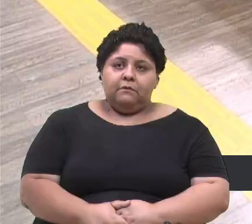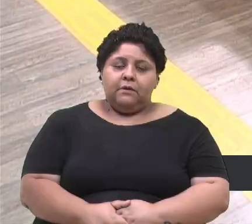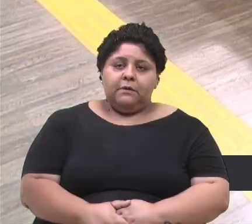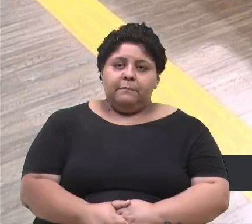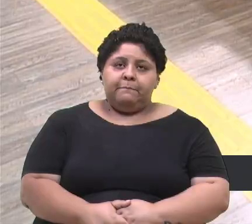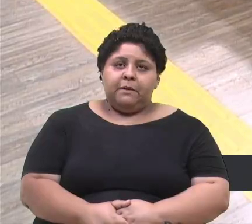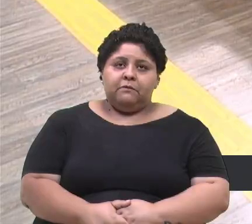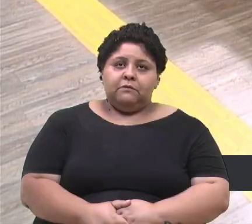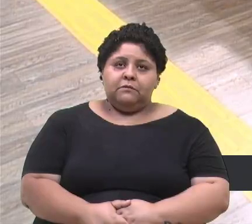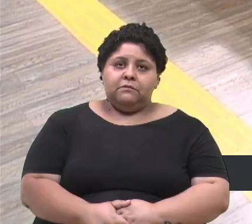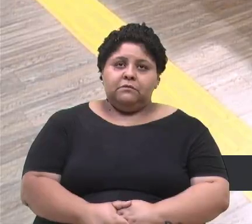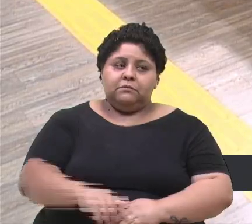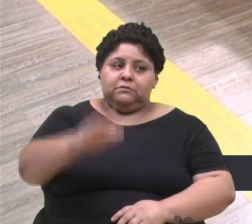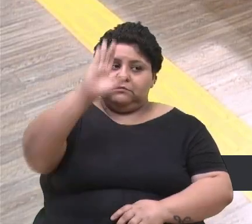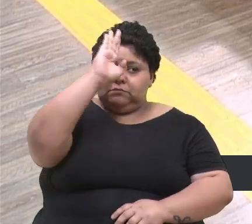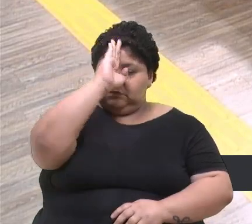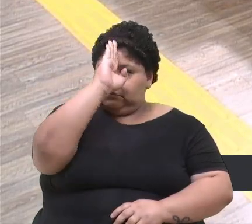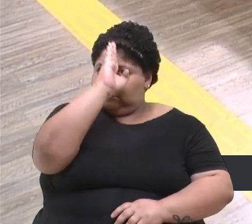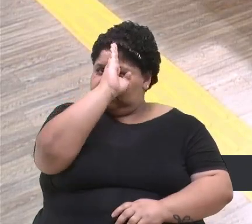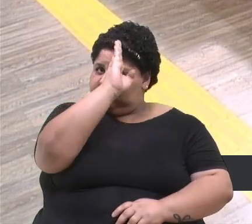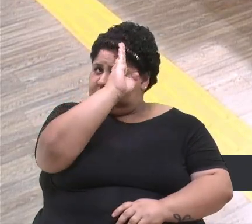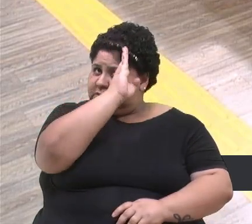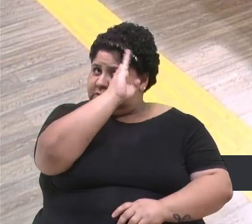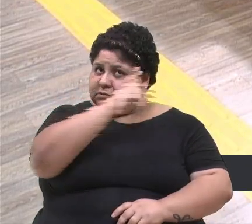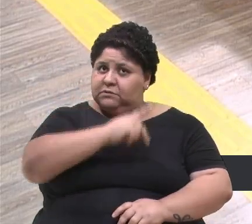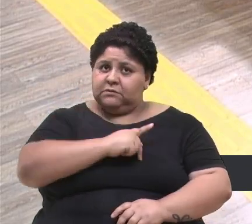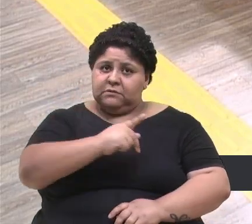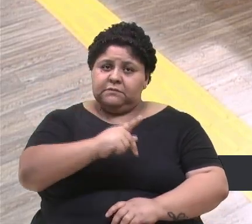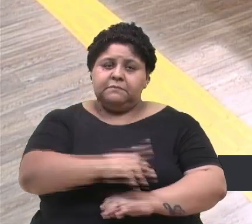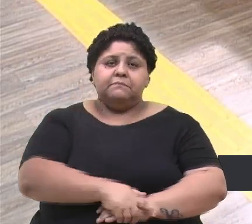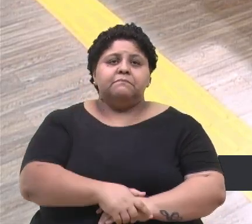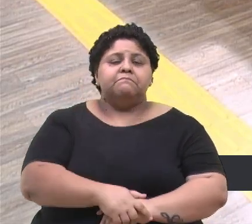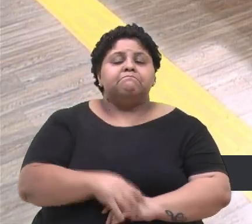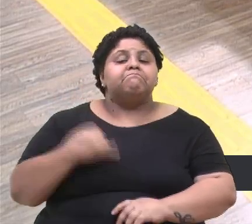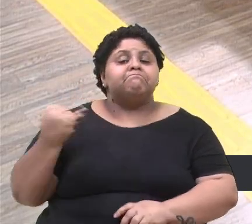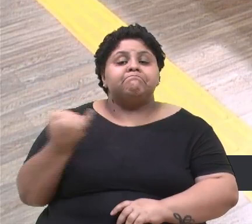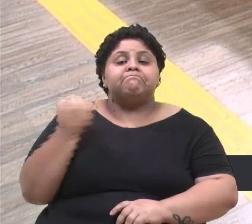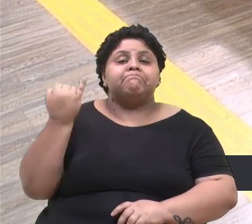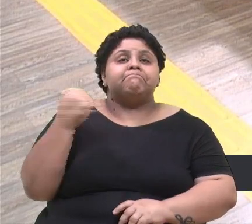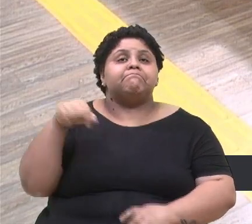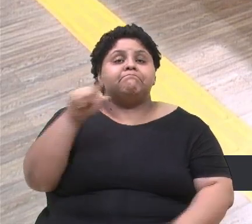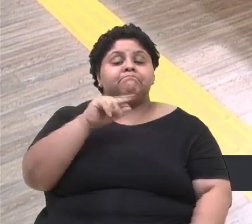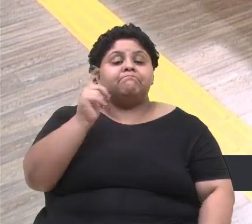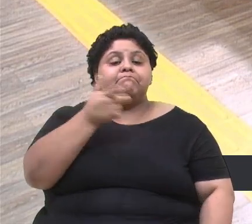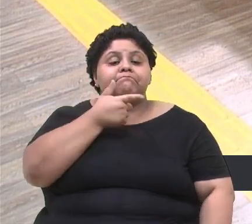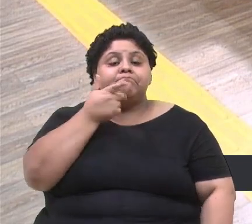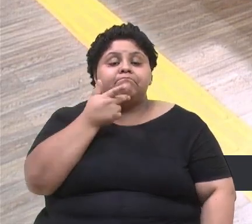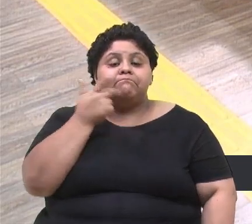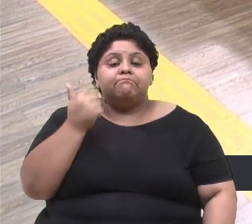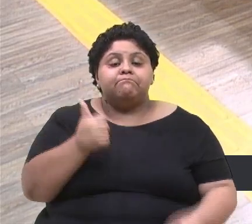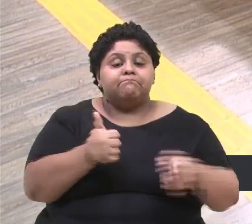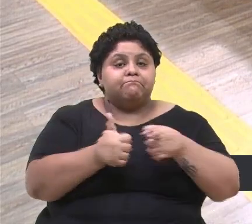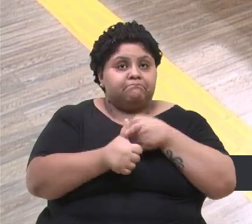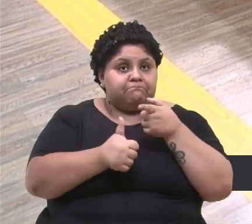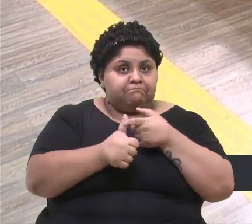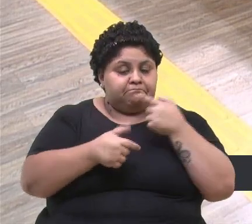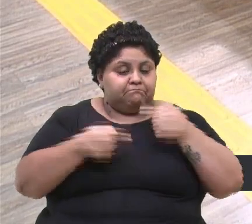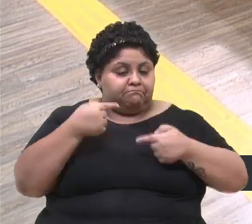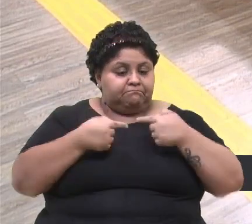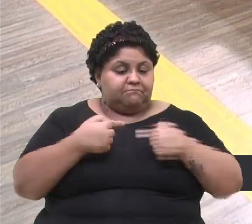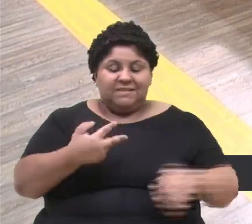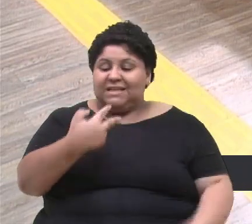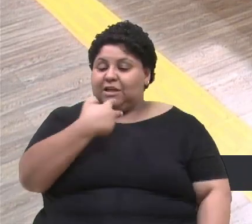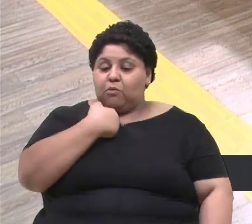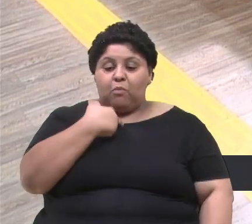Bressan. Presidente, importante que nós falamos na primeira discussão, mas eu não posso deixar de